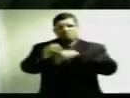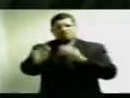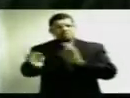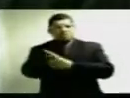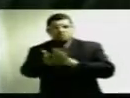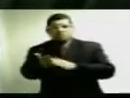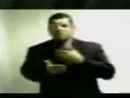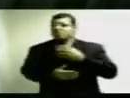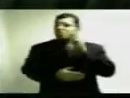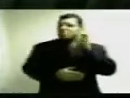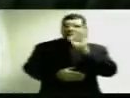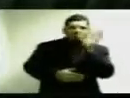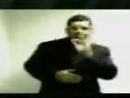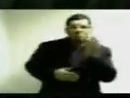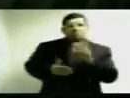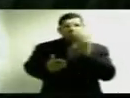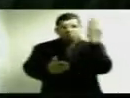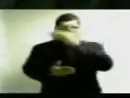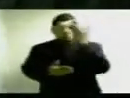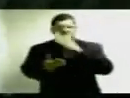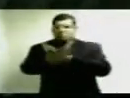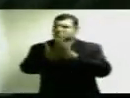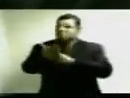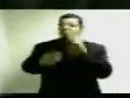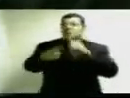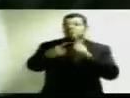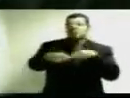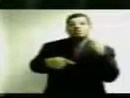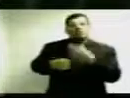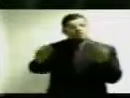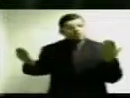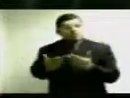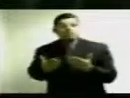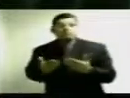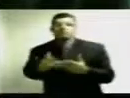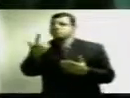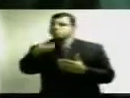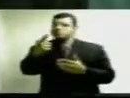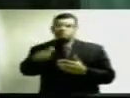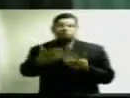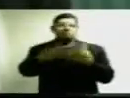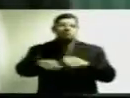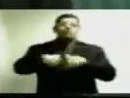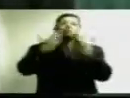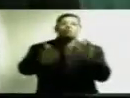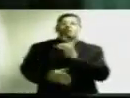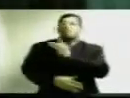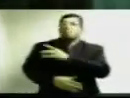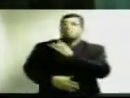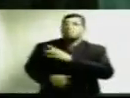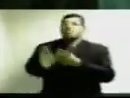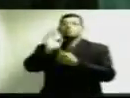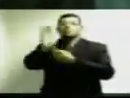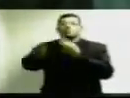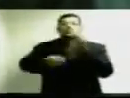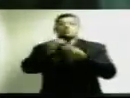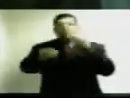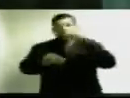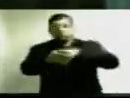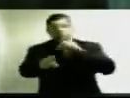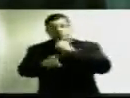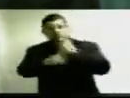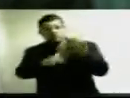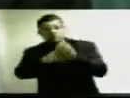secreto. Eu não vi nenhuma resistência da parte dele. Por que que nós não? Qual é o medo de mostrar como nós votamos